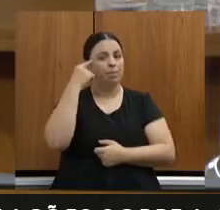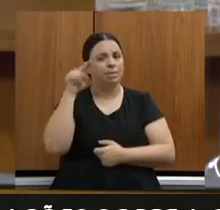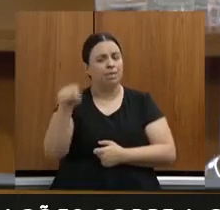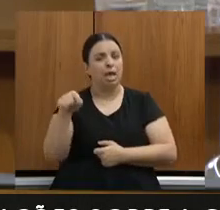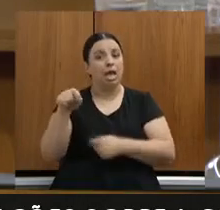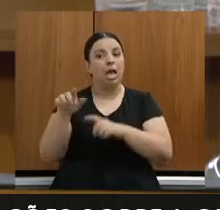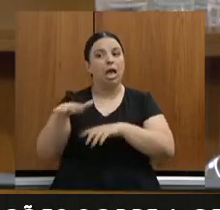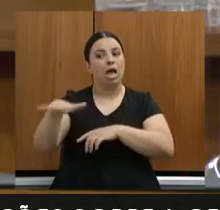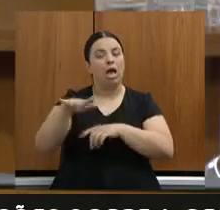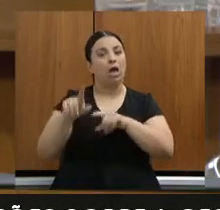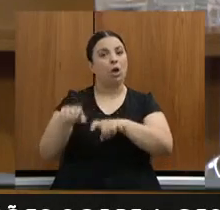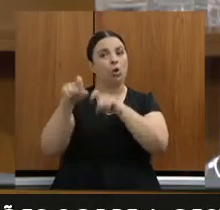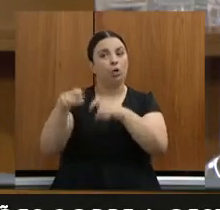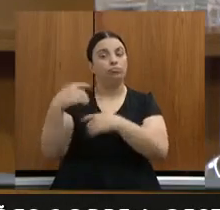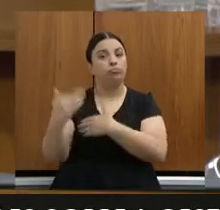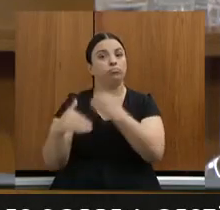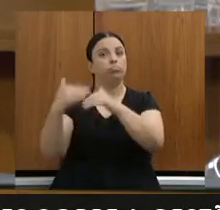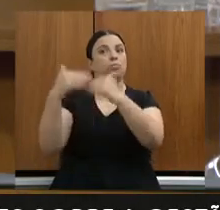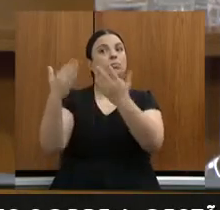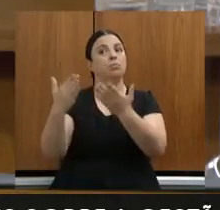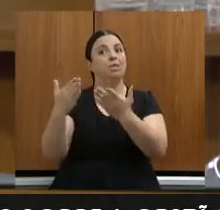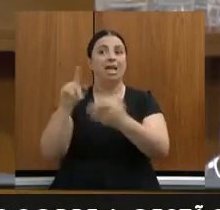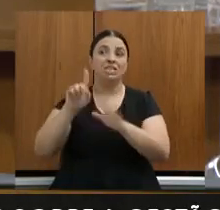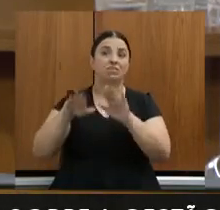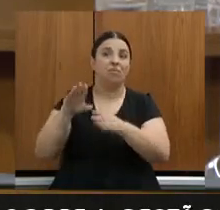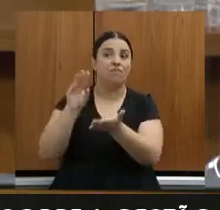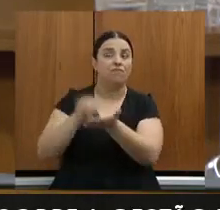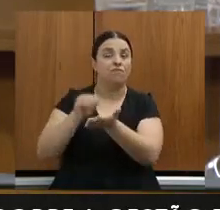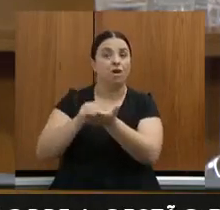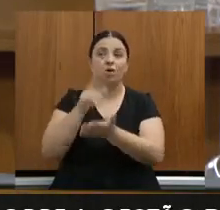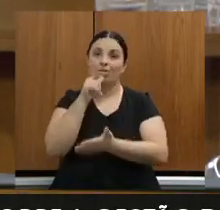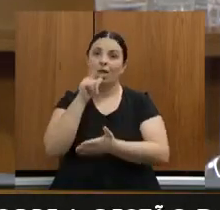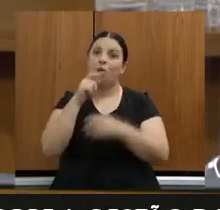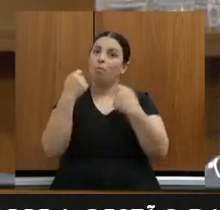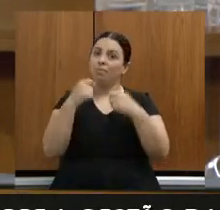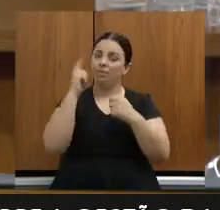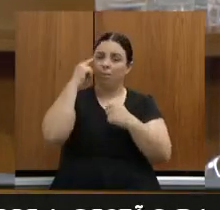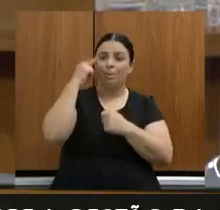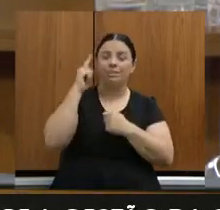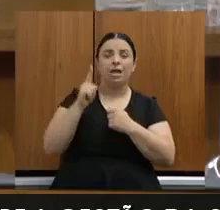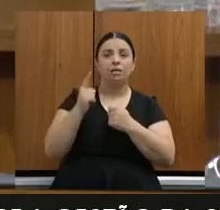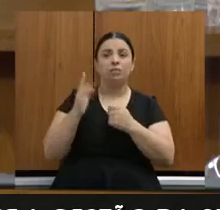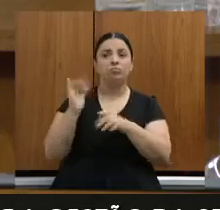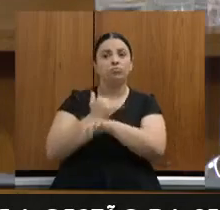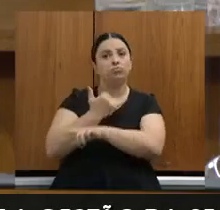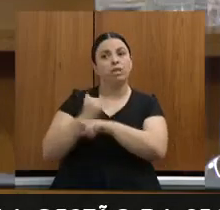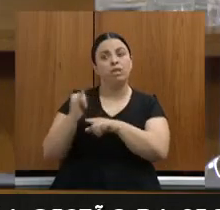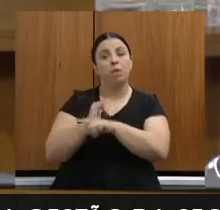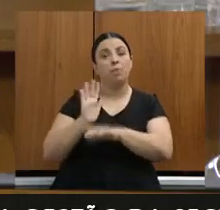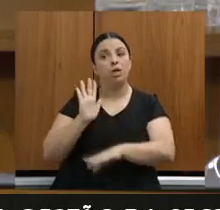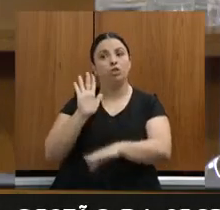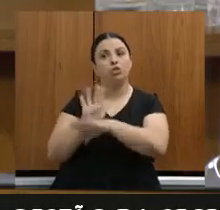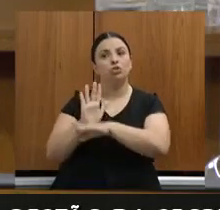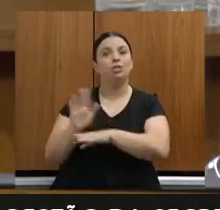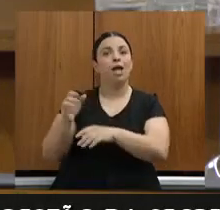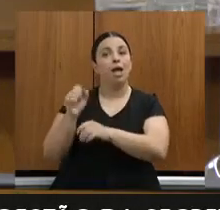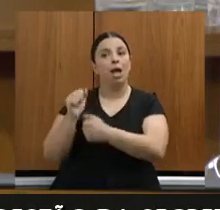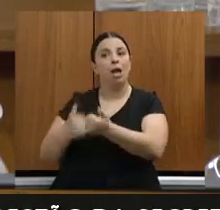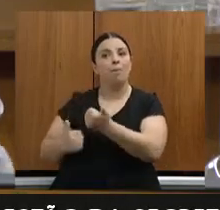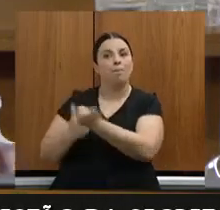rurais o que tem problemas com água no nosso estado para que a gente possa apoiar as prefeituras Tecnicamente